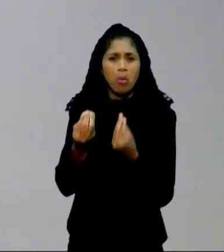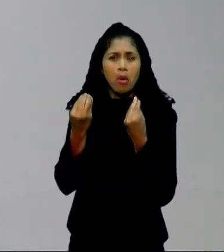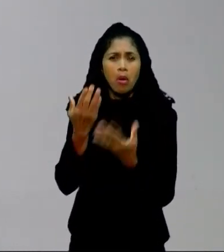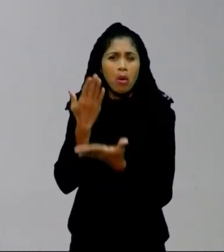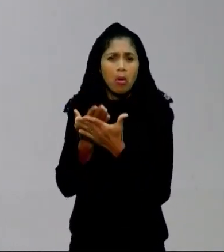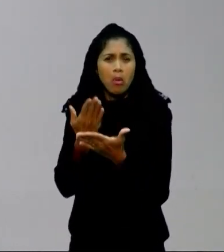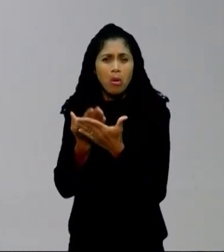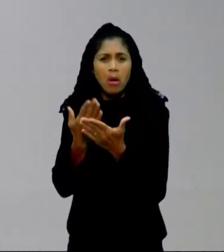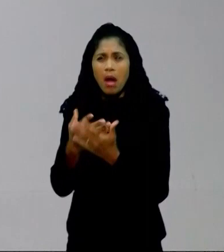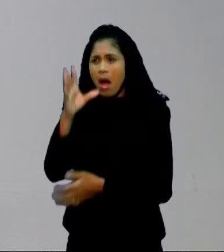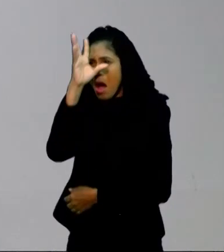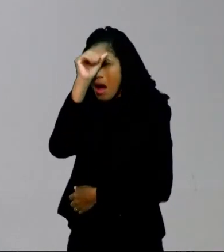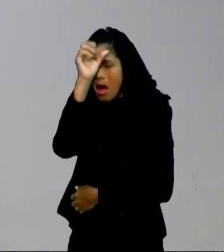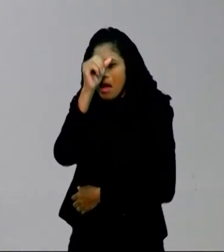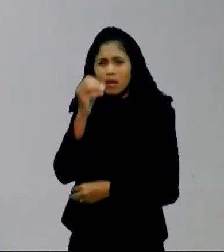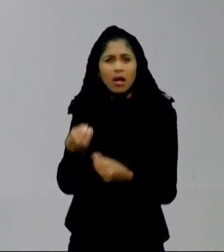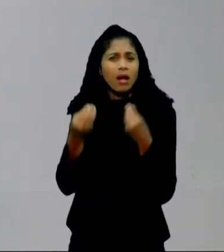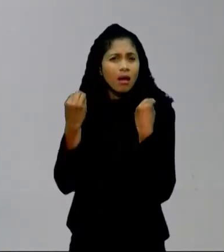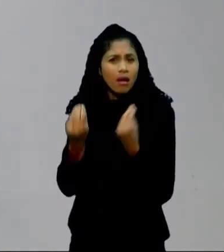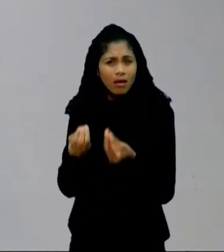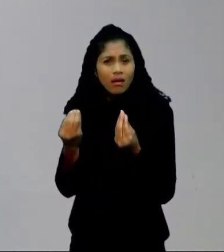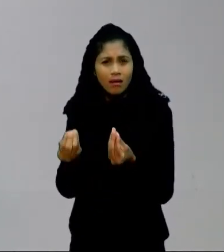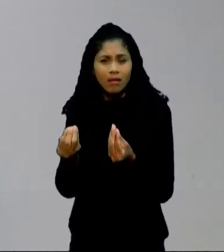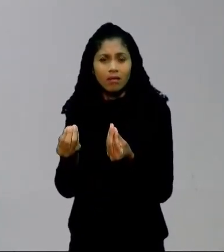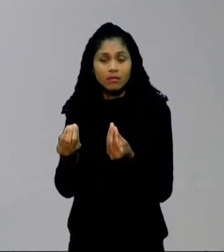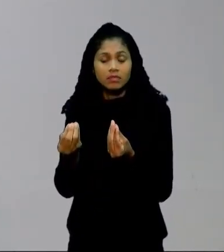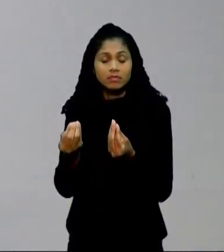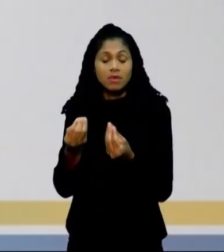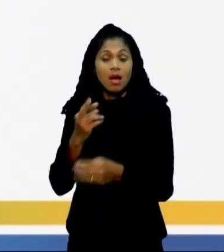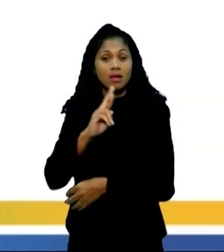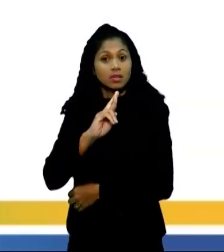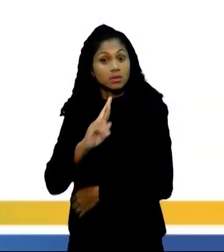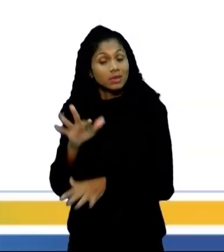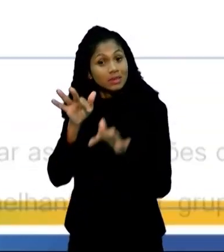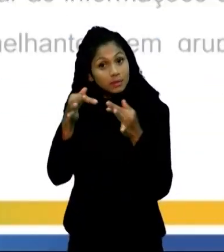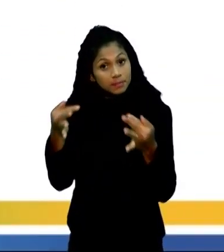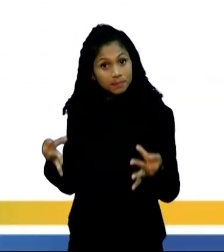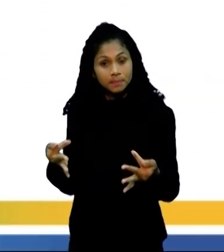eu vou aprender isso? Né? Então a resposta é simples.